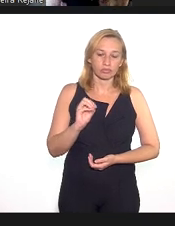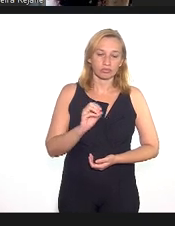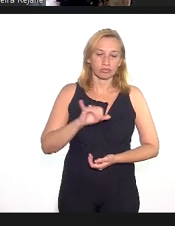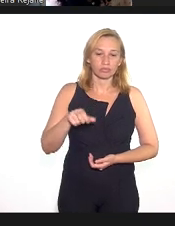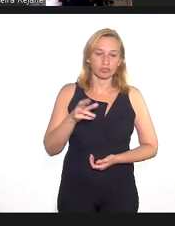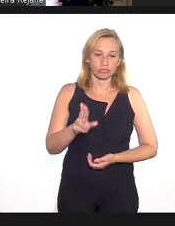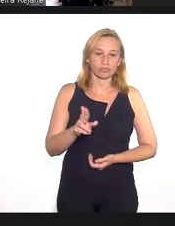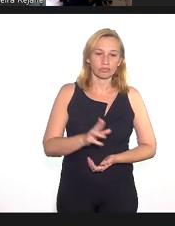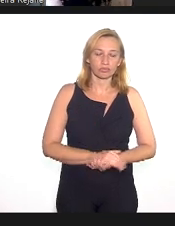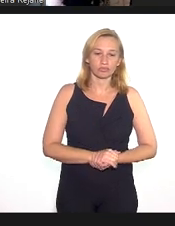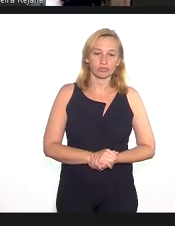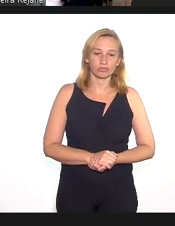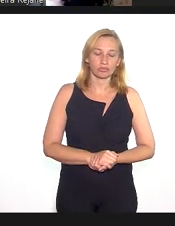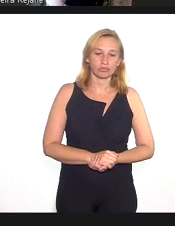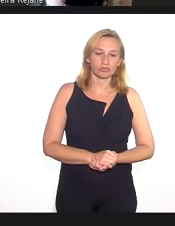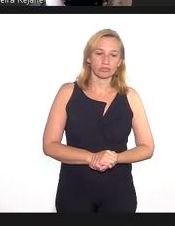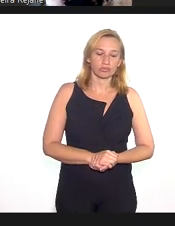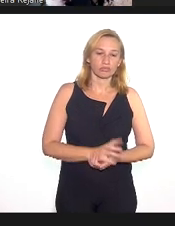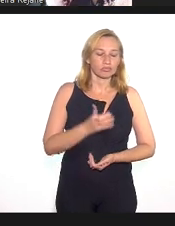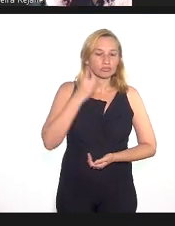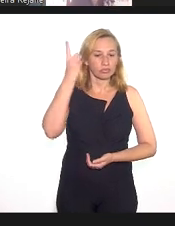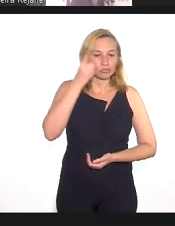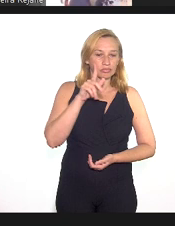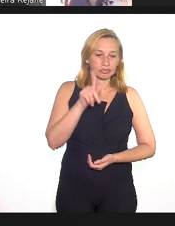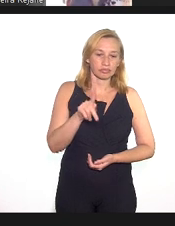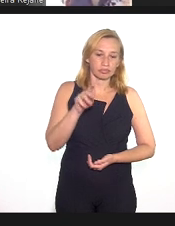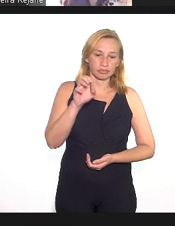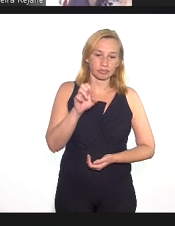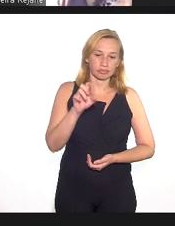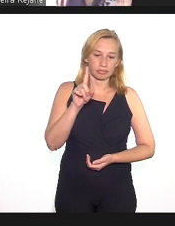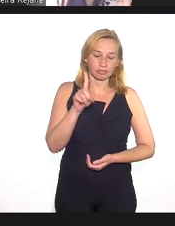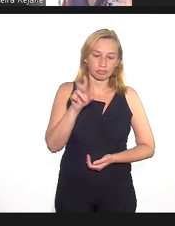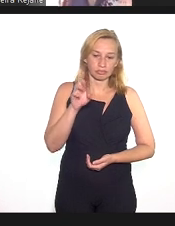Deputado Eurico Júnior. Deputado Pedro Ricardo.